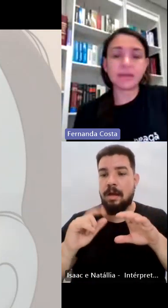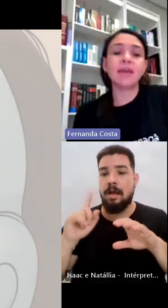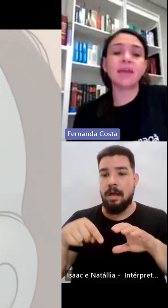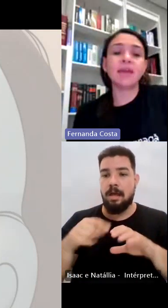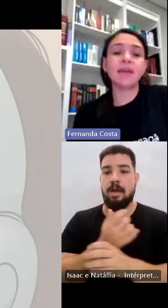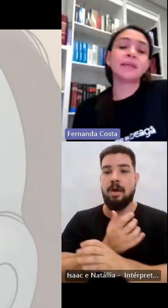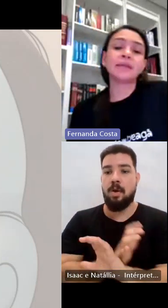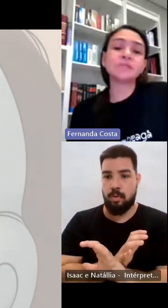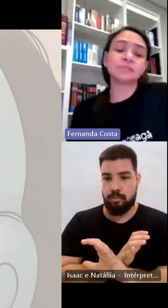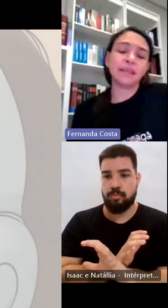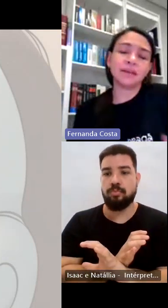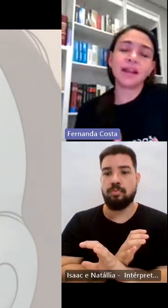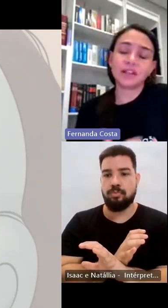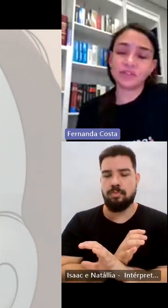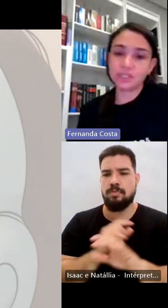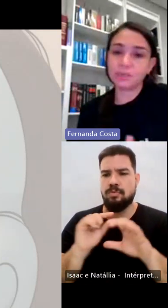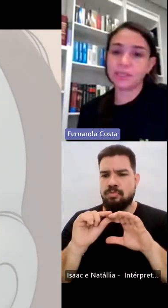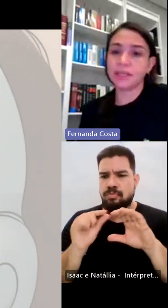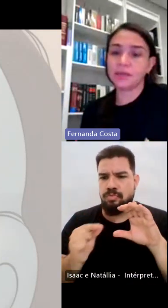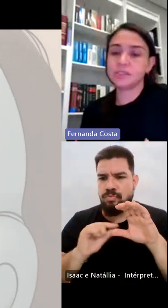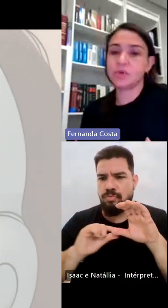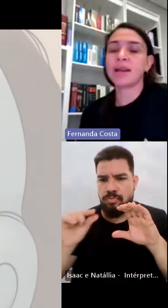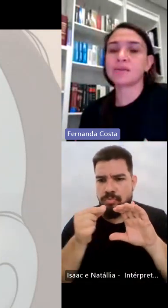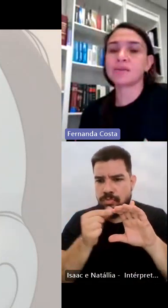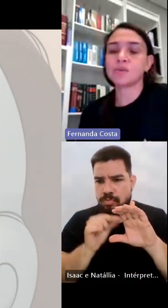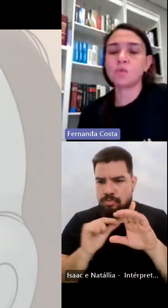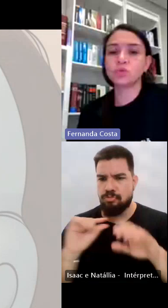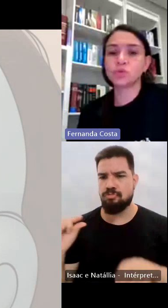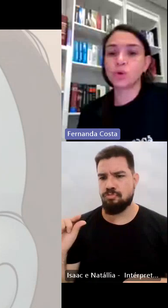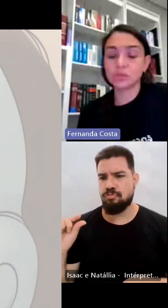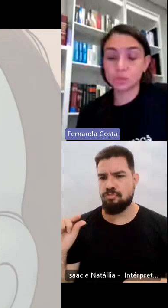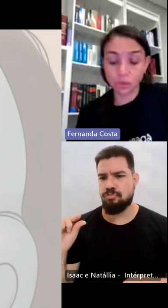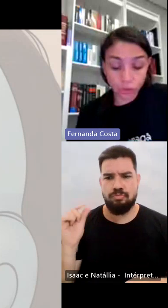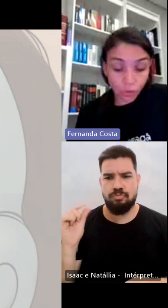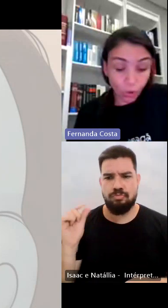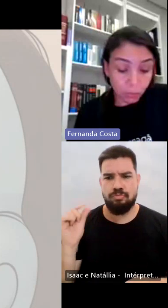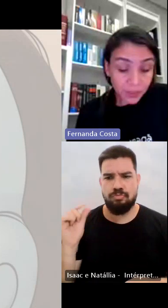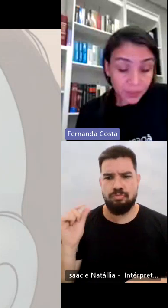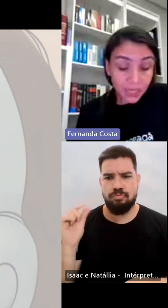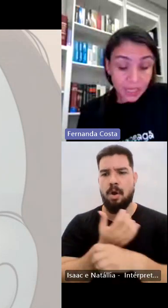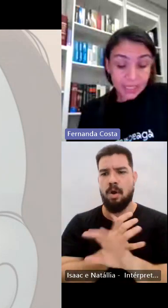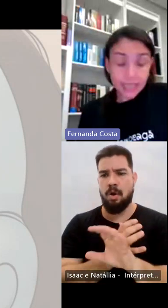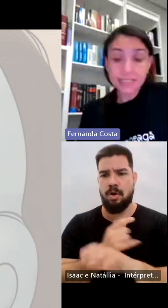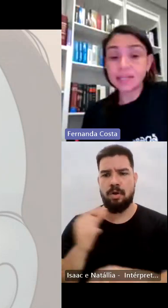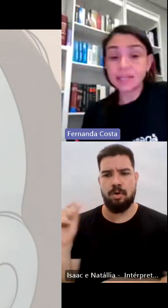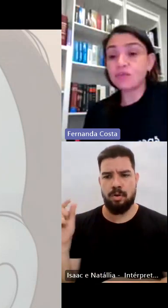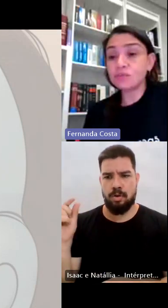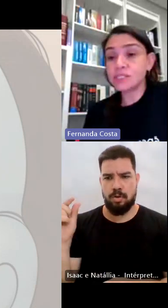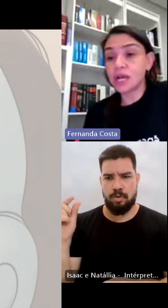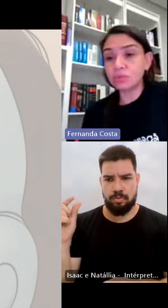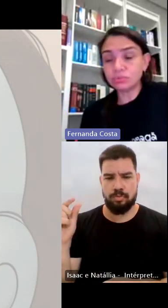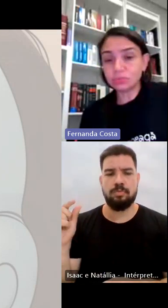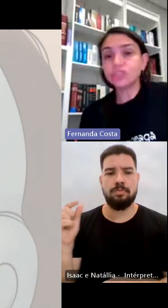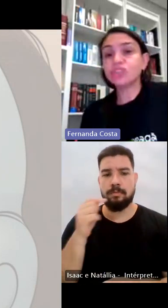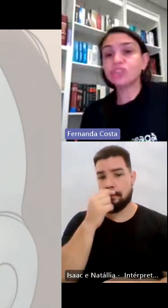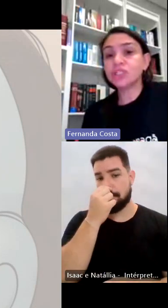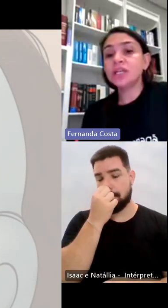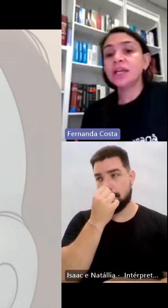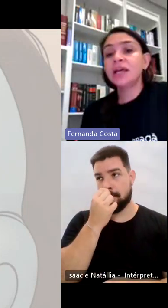ossinhos bem pequenos, relativamente pequenos, se comparados com outros órgãos do nosso corpo, que eles têm a